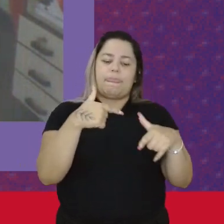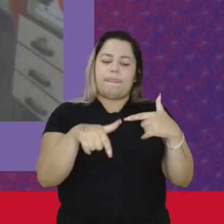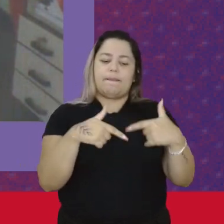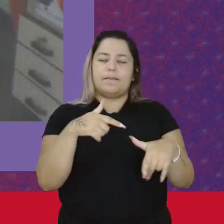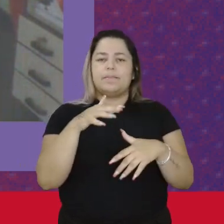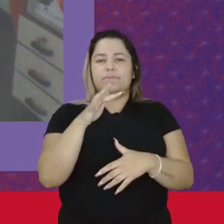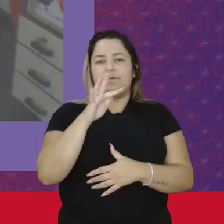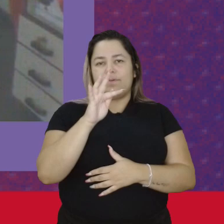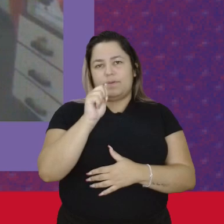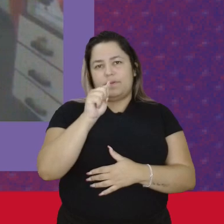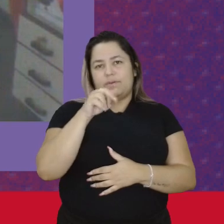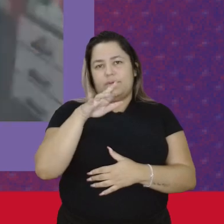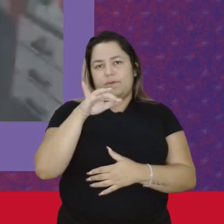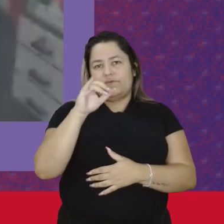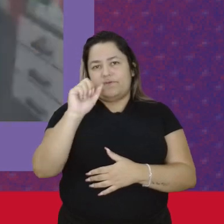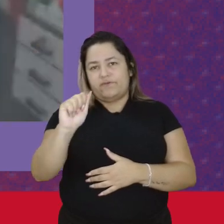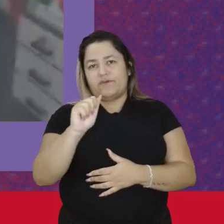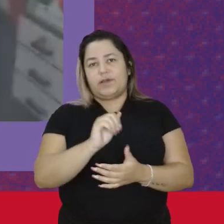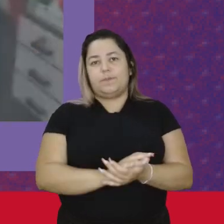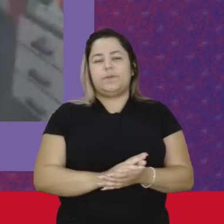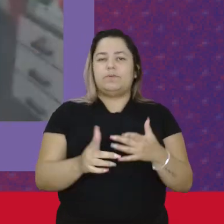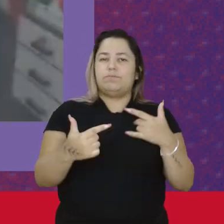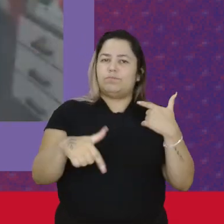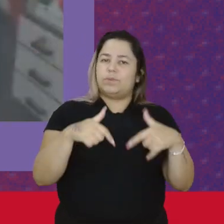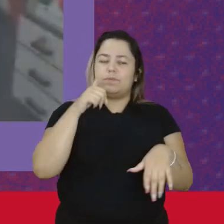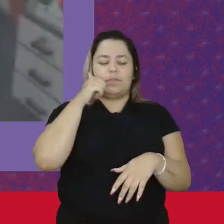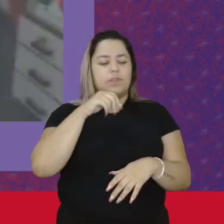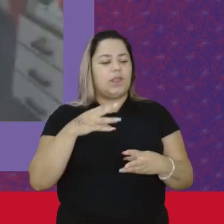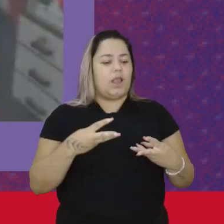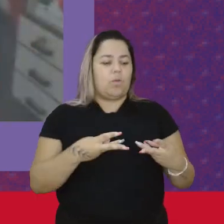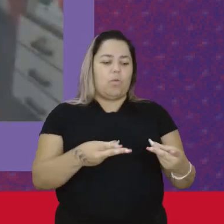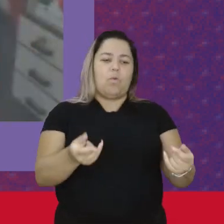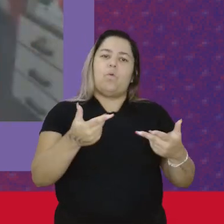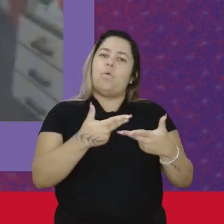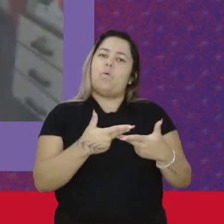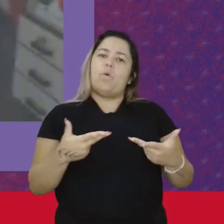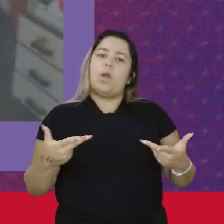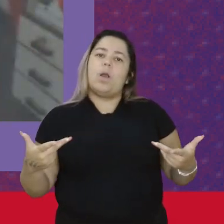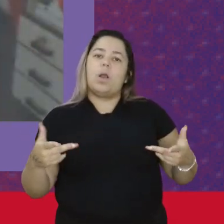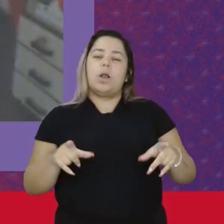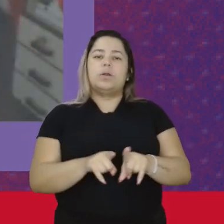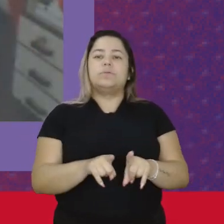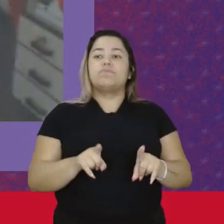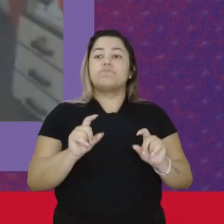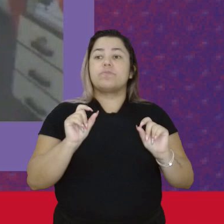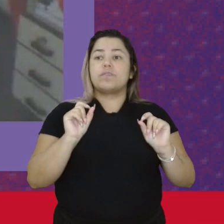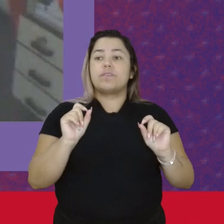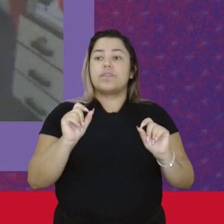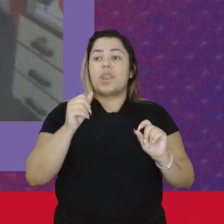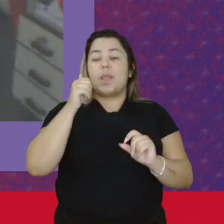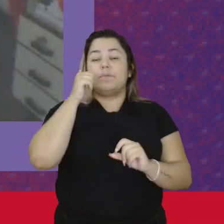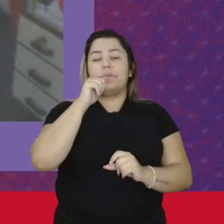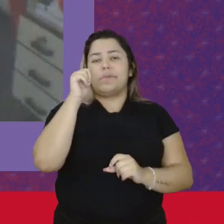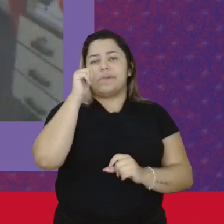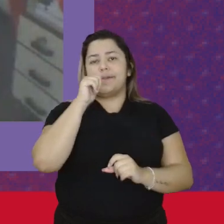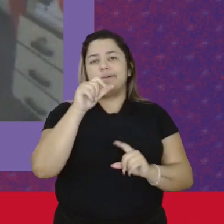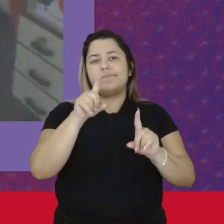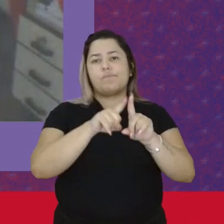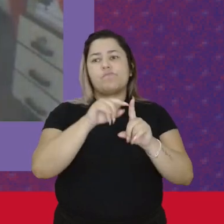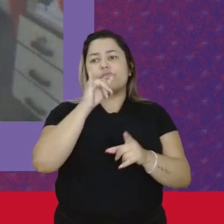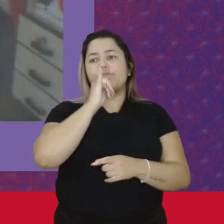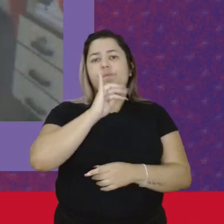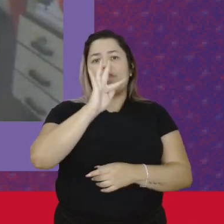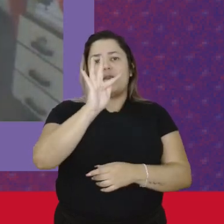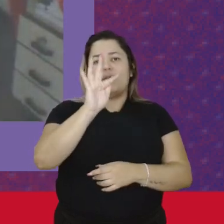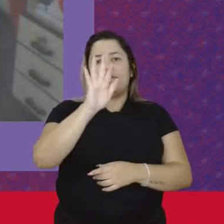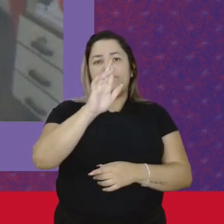a Vera está falando, porque trabalhadoras tem muitas aí, e as mulheres sufragistas, eu trouxe o exemplo da